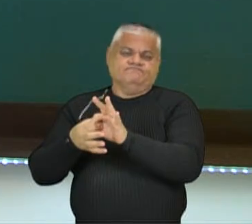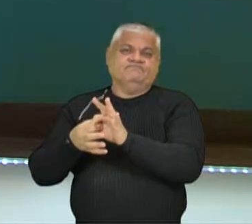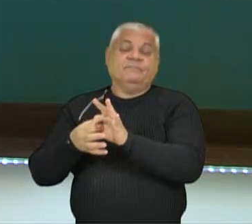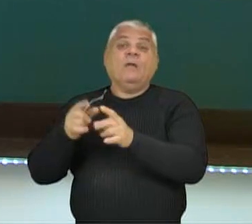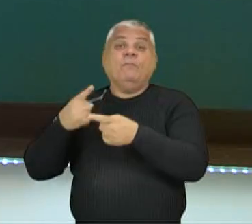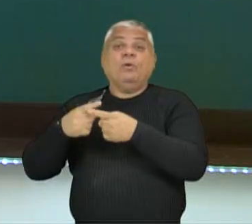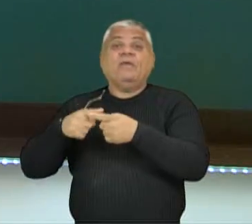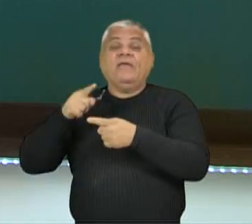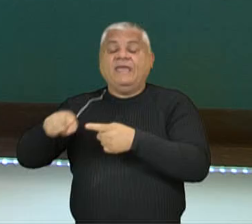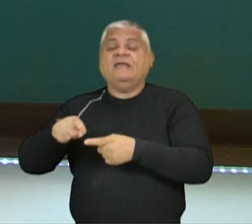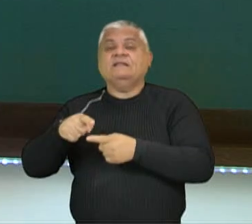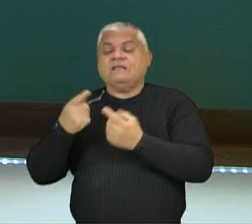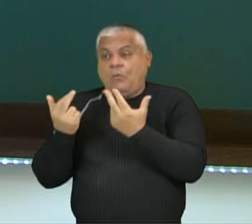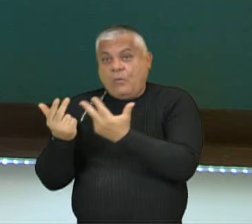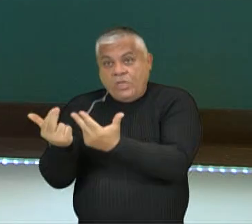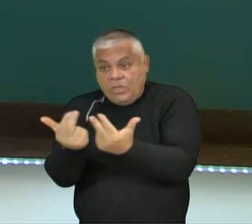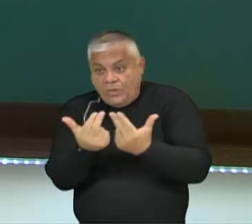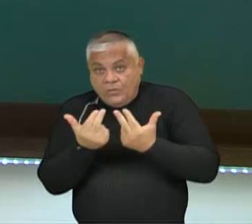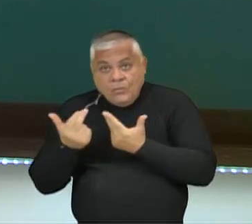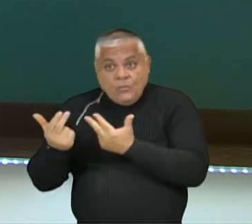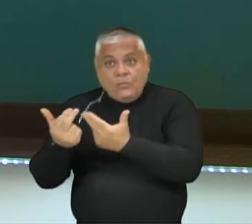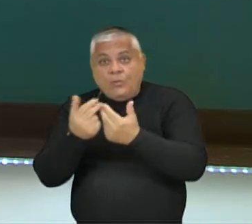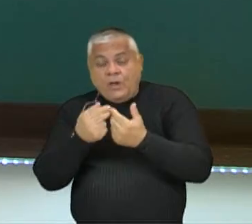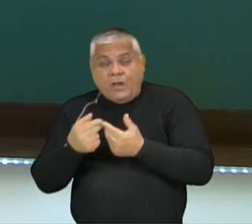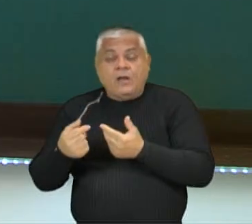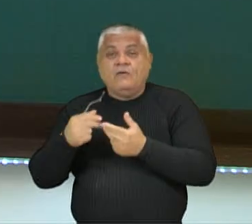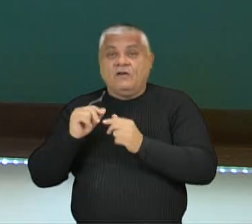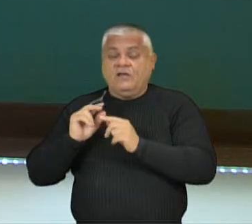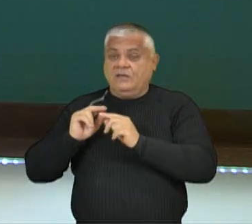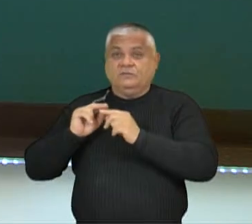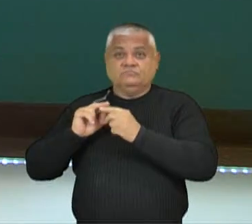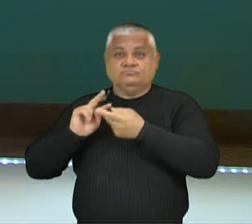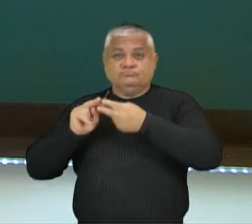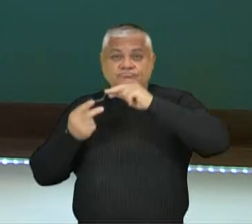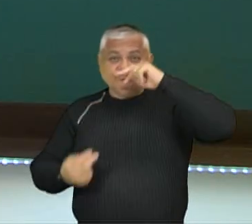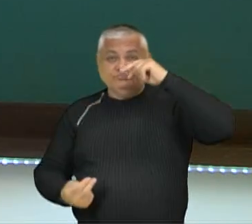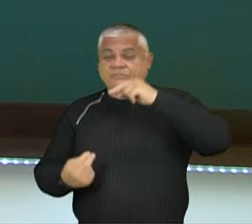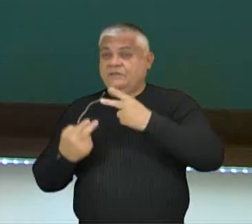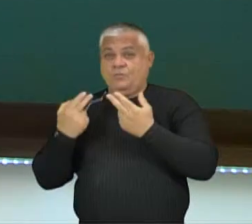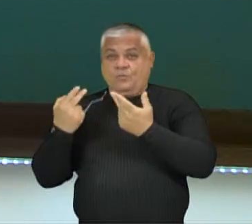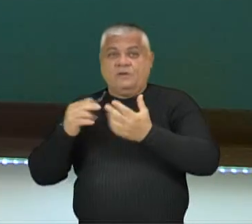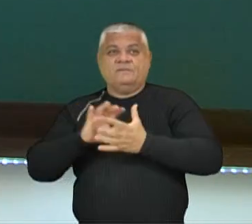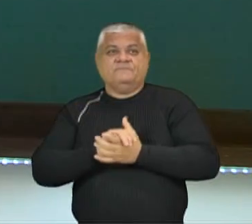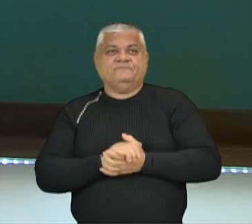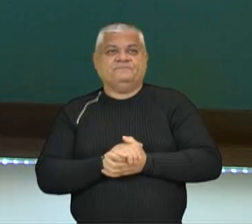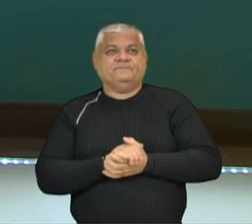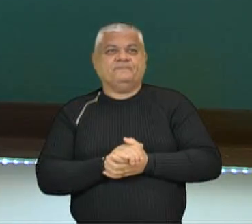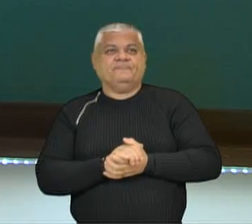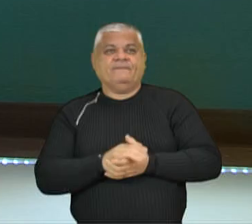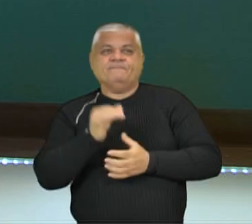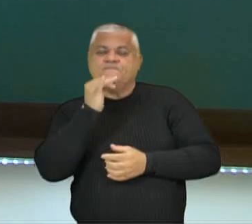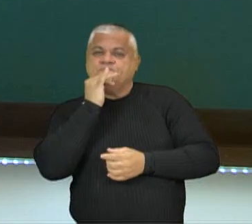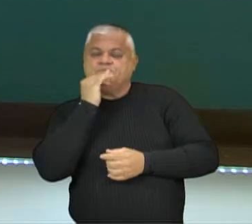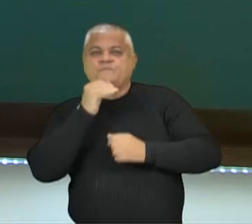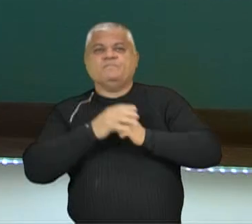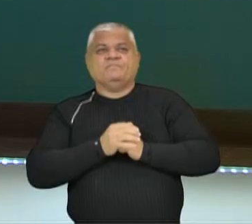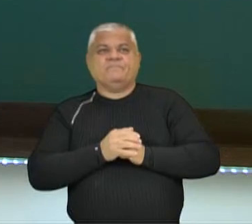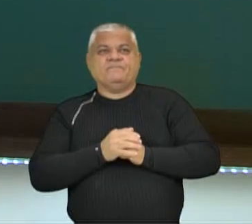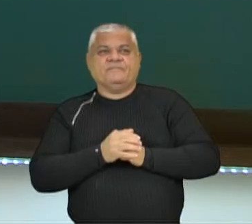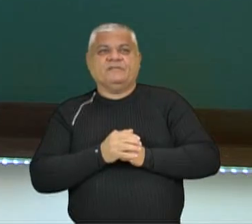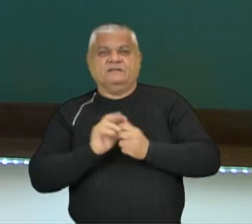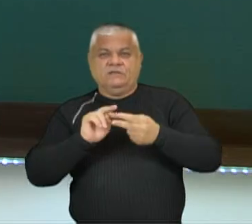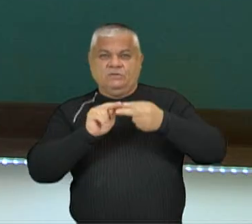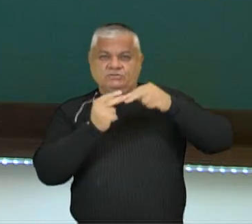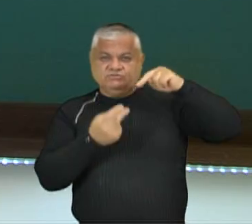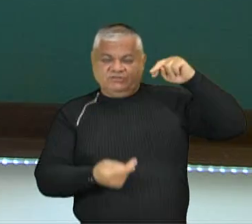eles compartilham ainda mais próximo um ancestral comum. Então veja, quando a gente trabalha com o gene